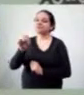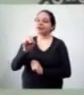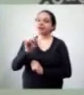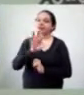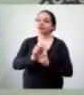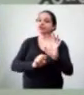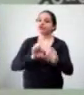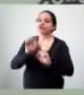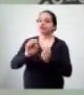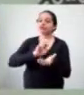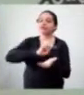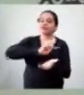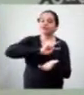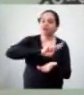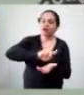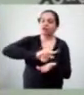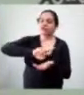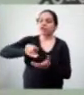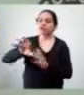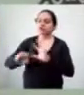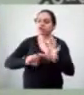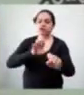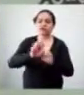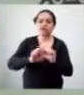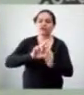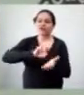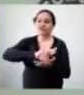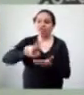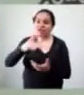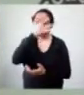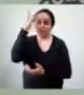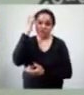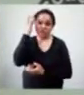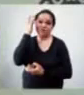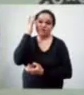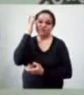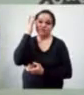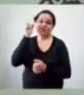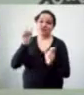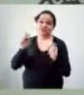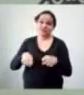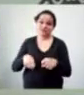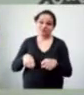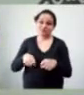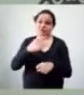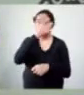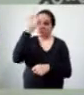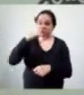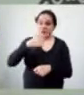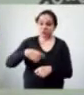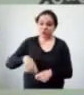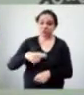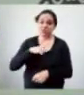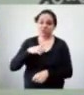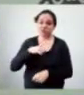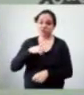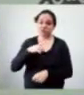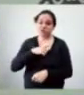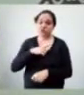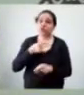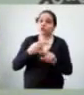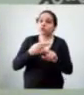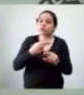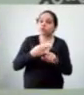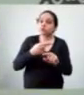de várias e milhares e milhões de pessoas que tinham a aplicação desse regime